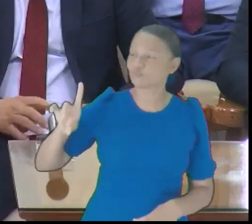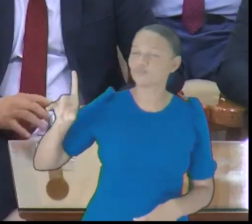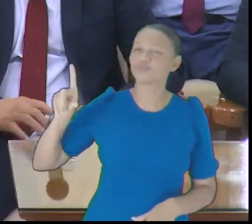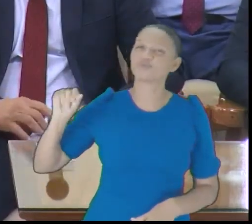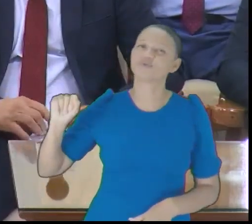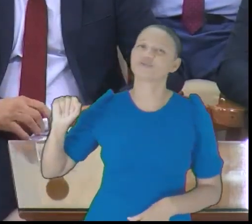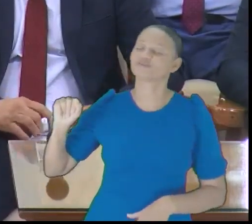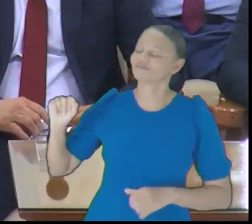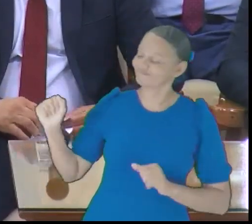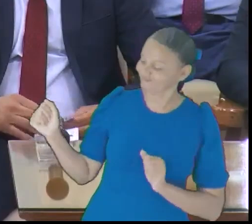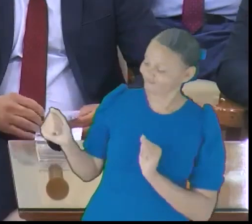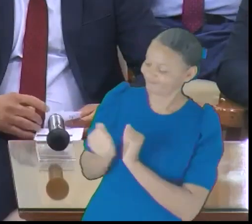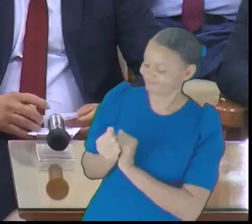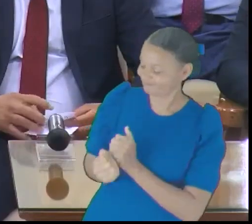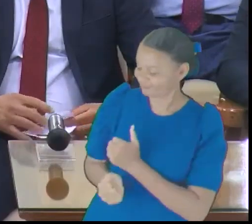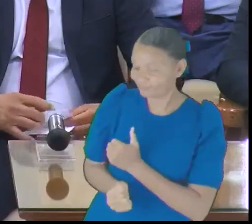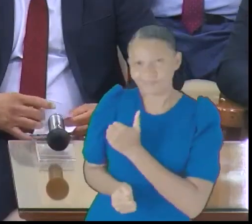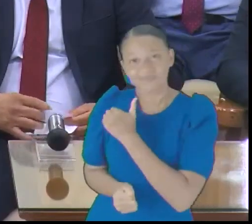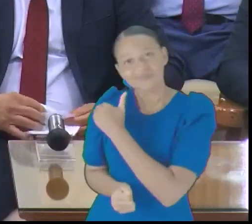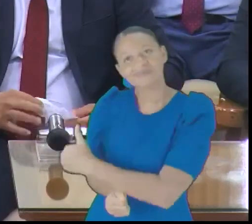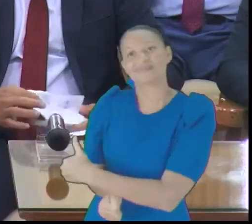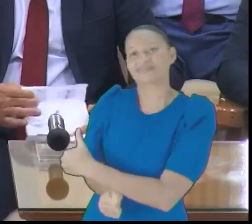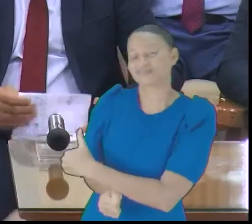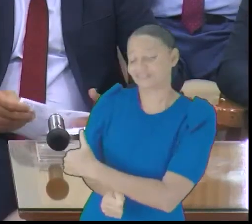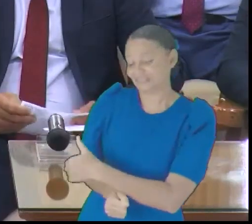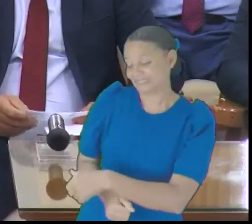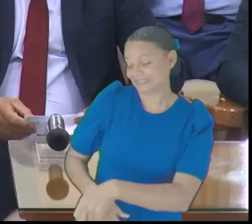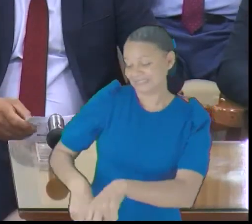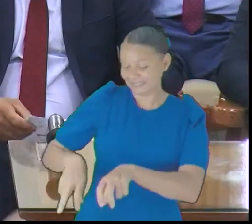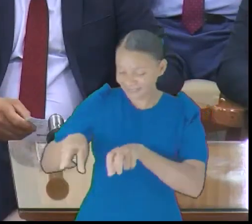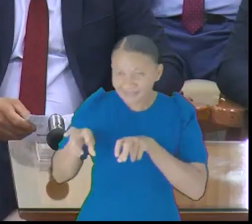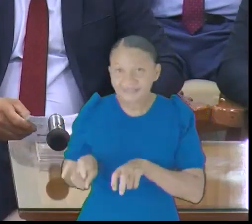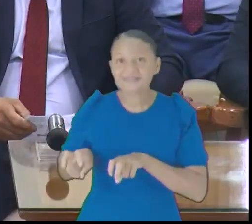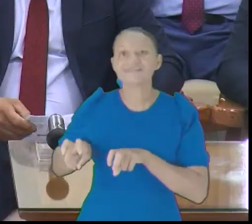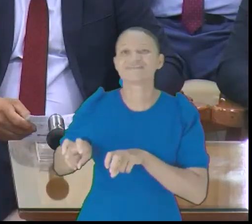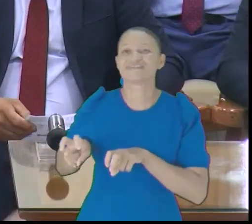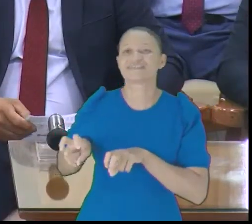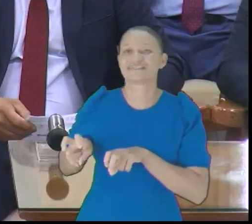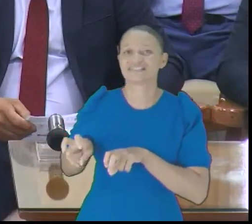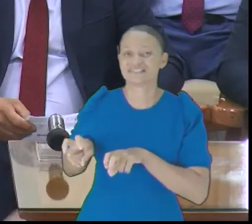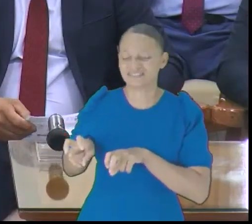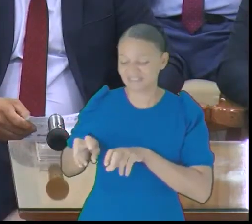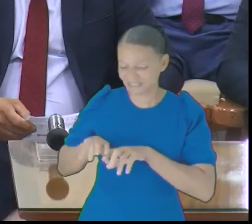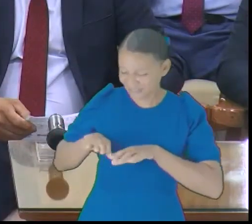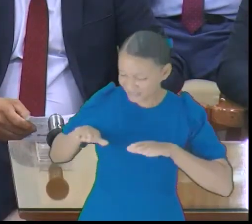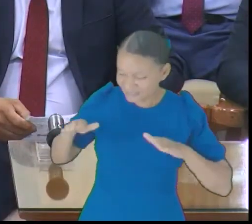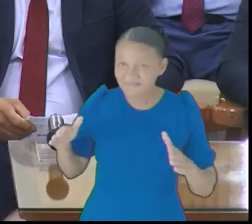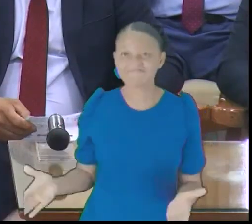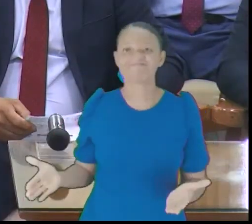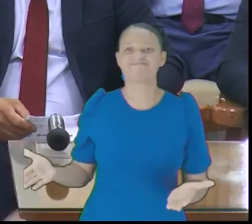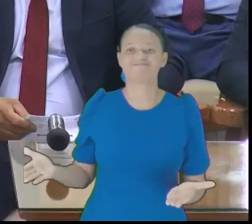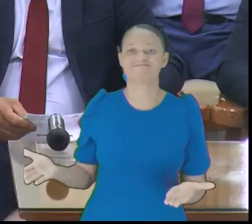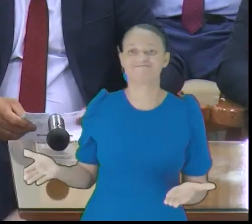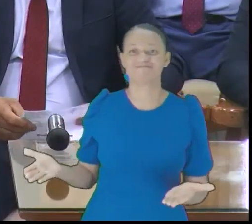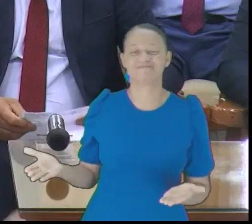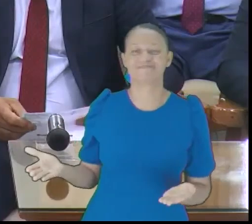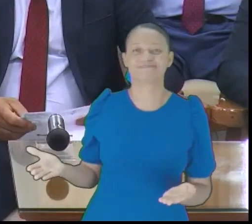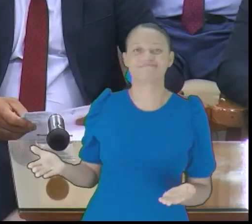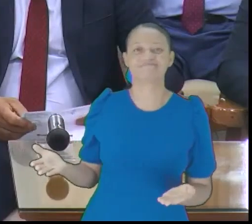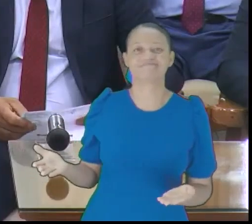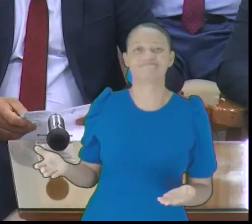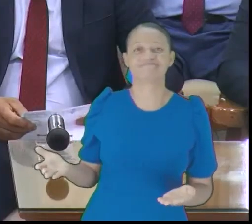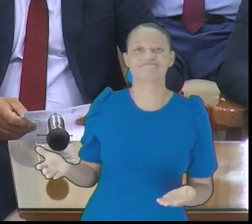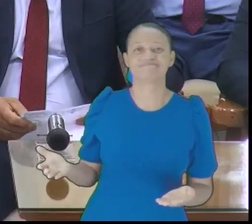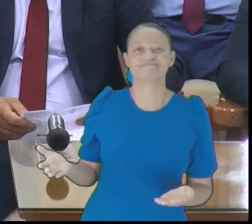estaremos ao seu lado, sentando àquela mesa,